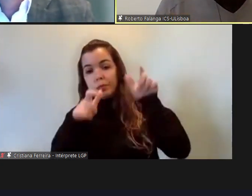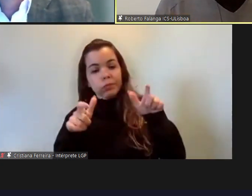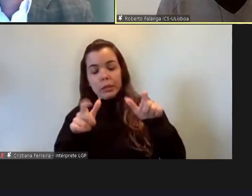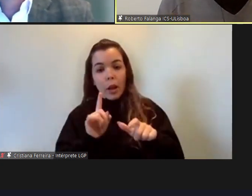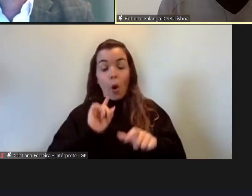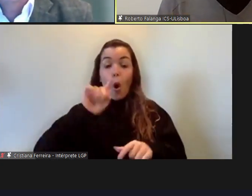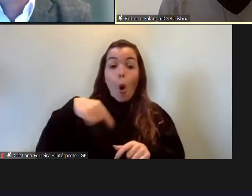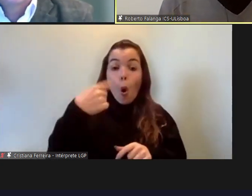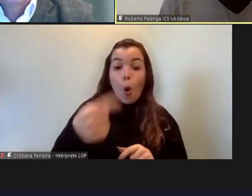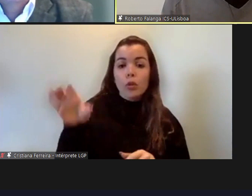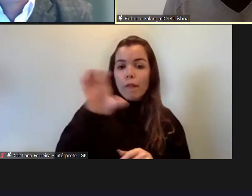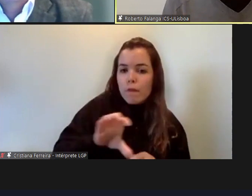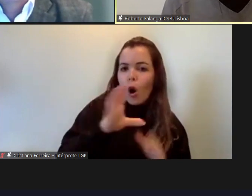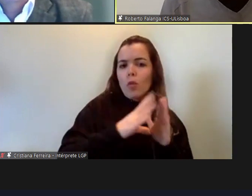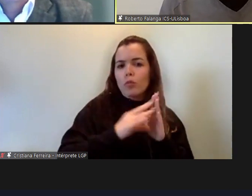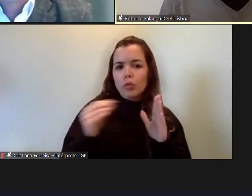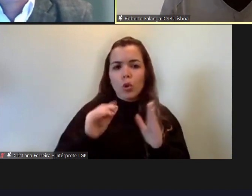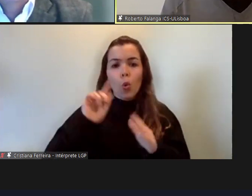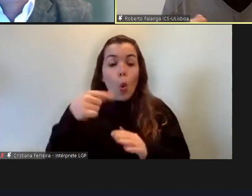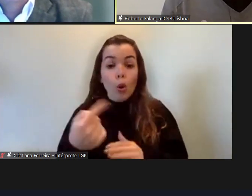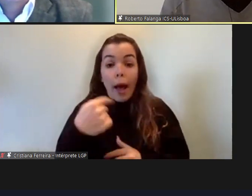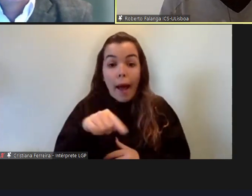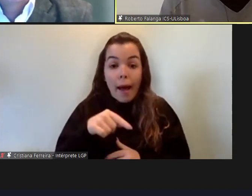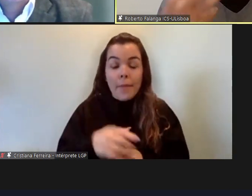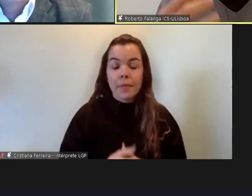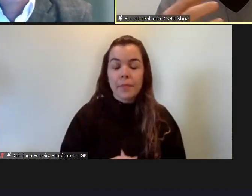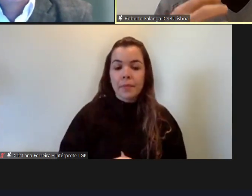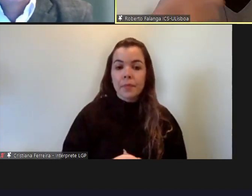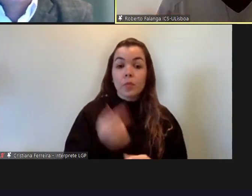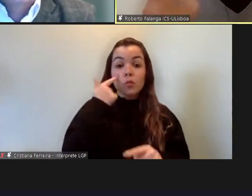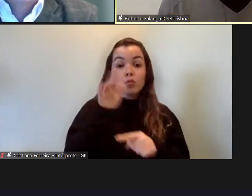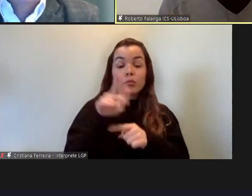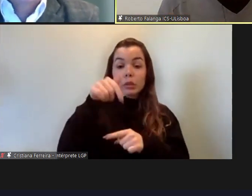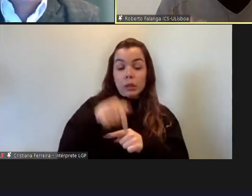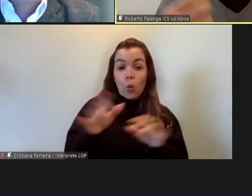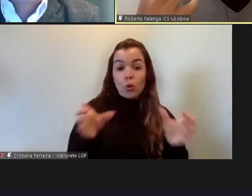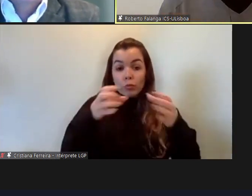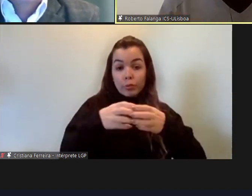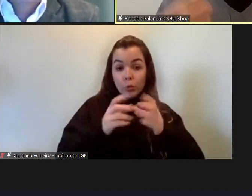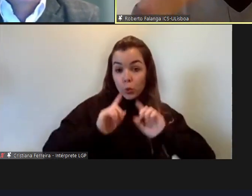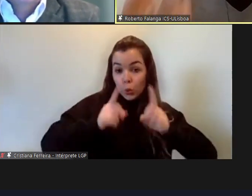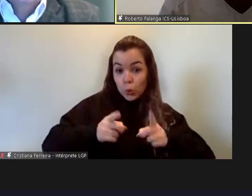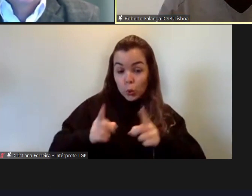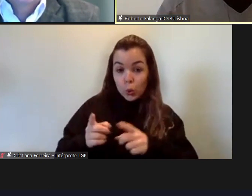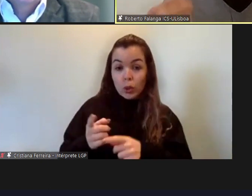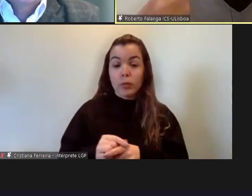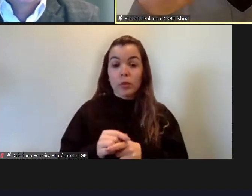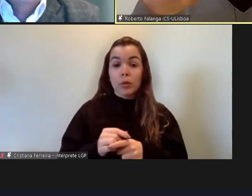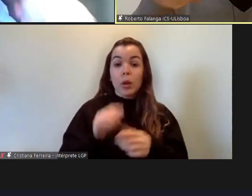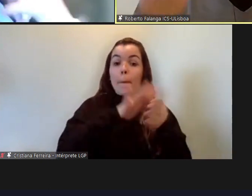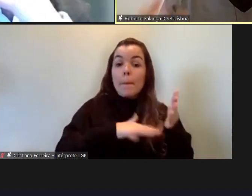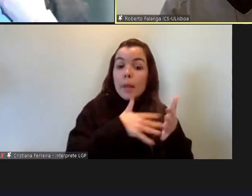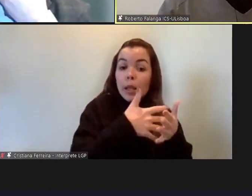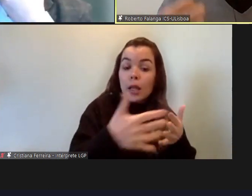há outras fórmulas. Há aqui, por exemplo, um conjunto de iniciativas no âmbito do planeamento urbano,